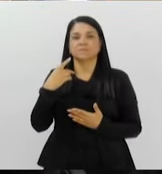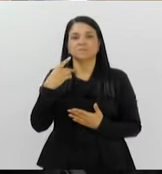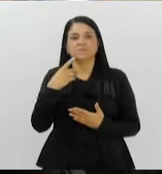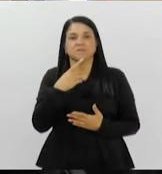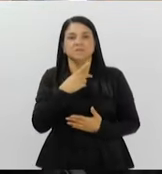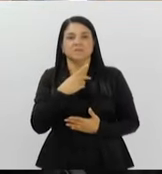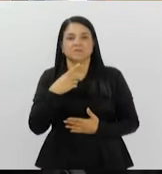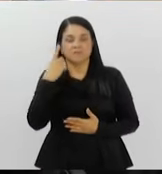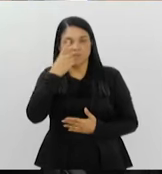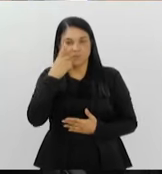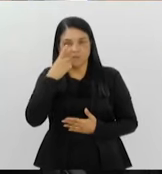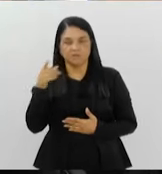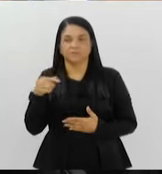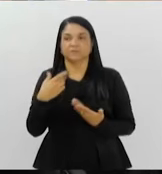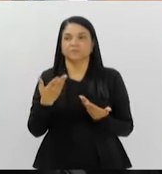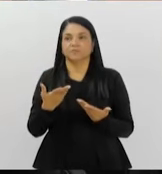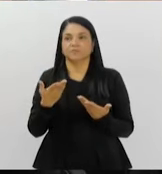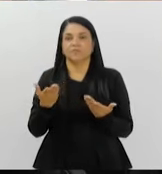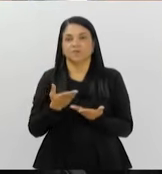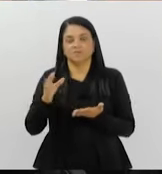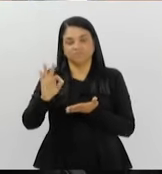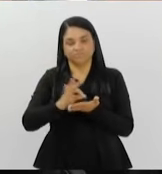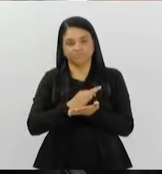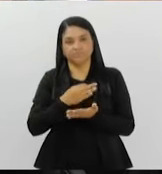inscrito, deputado Flávio Serafini.